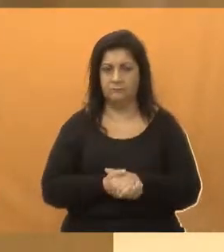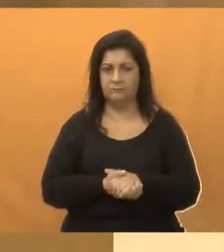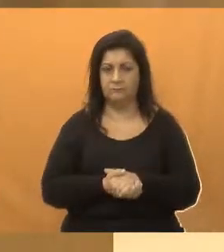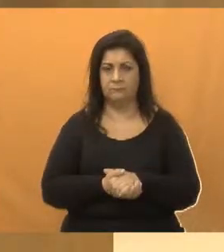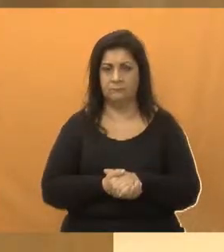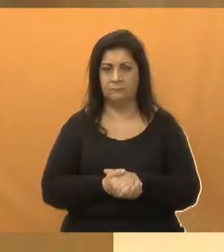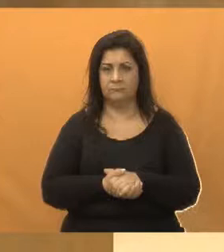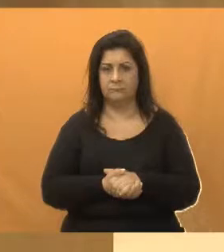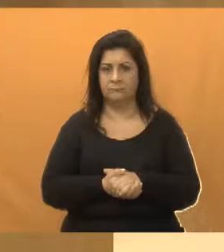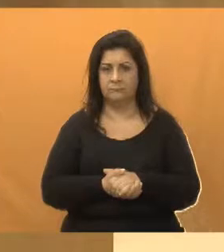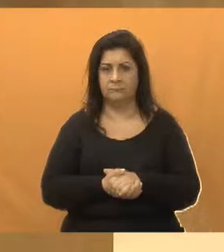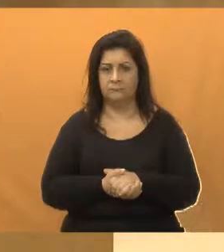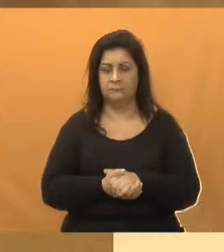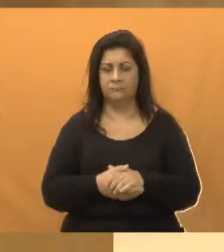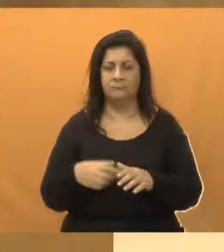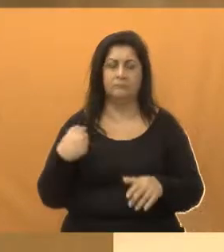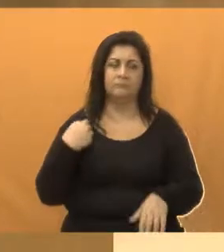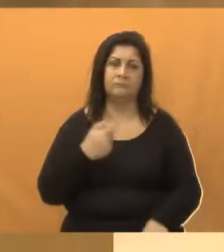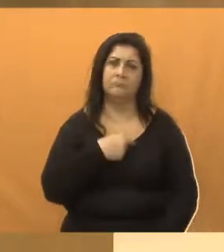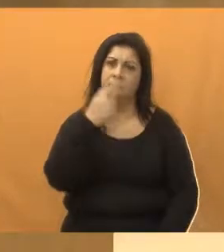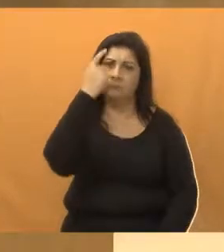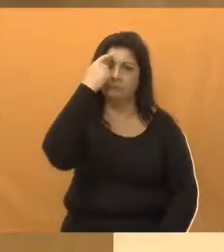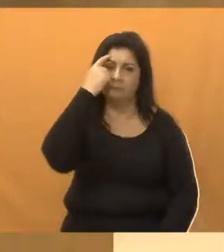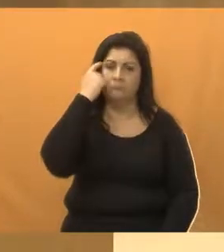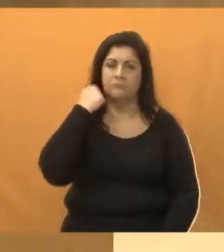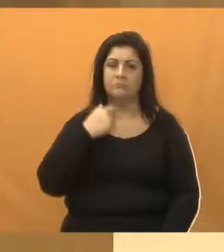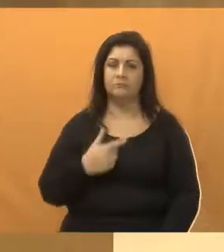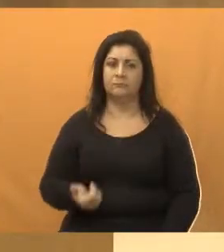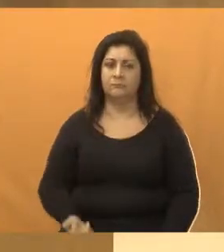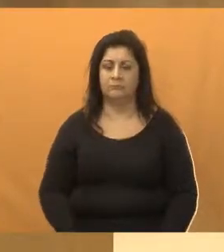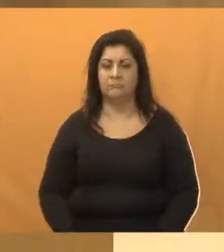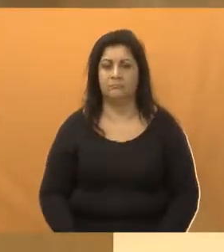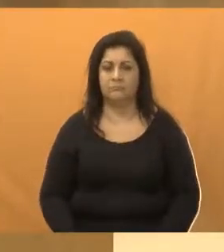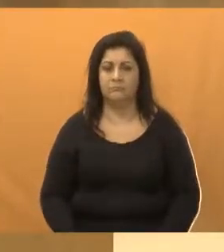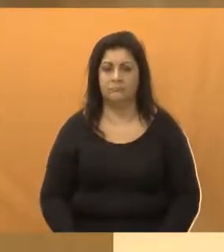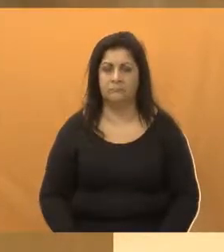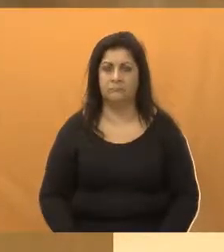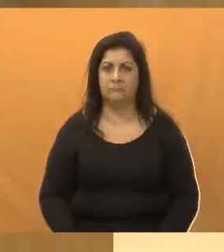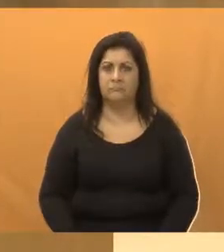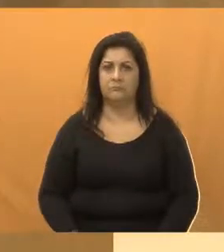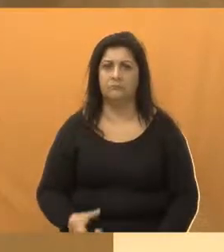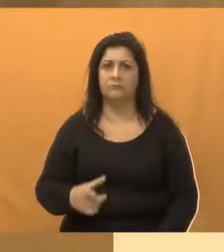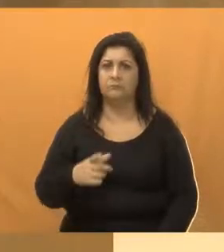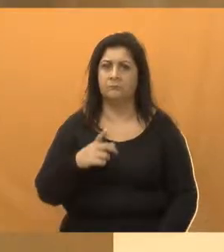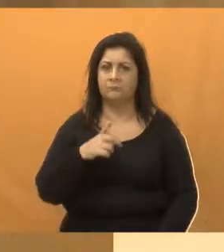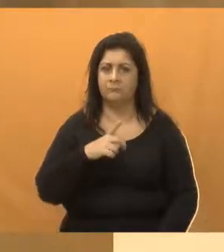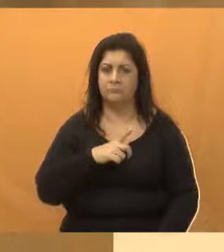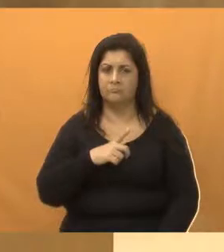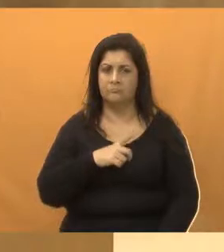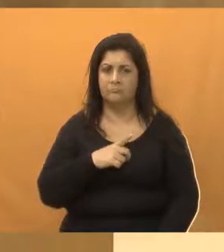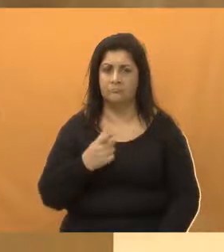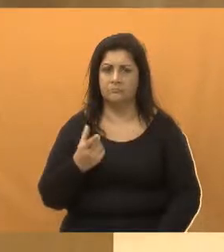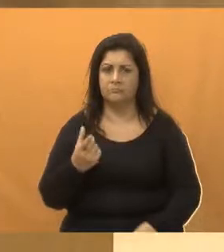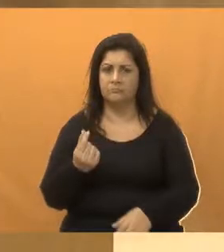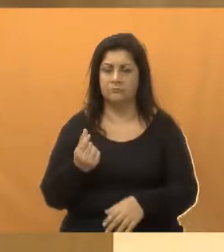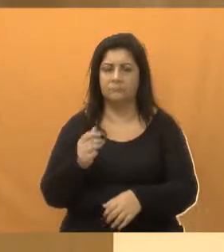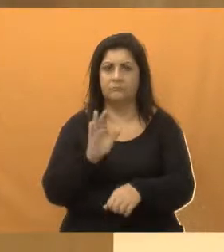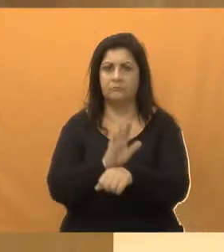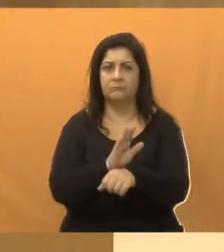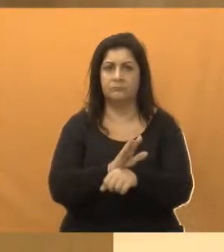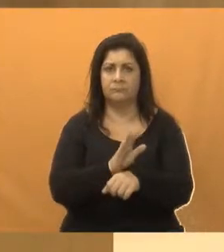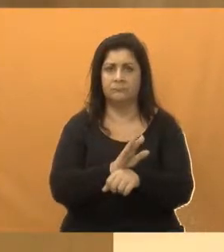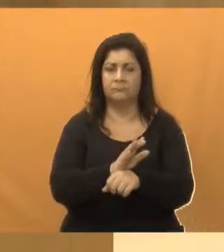Né? E aqui a gente fica pensando, já tem a remissão para as entidades sociais e para as